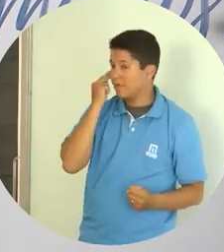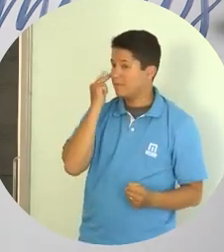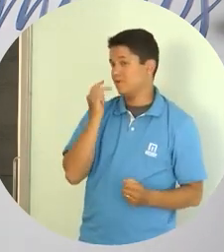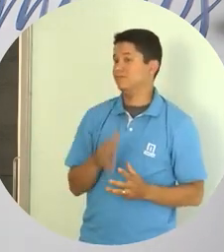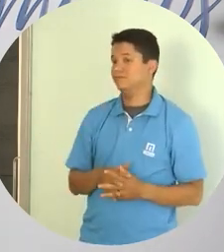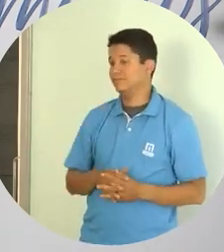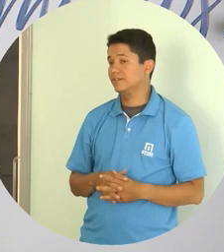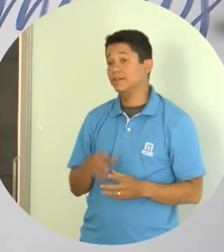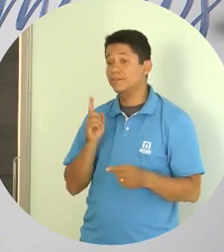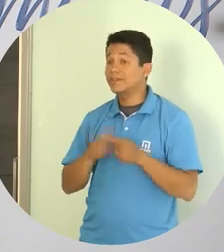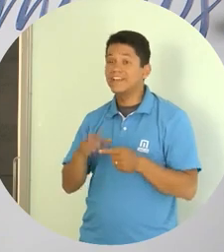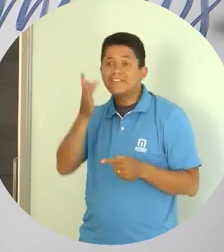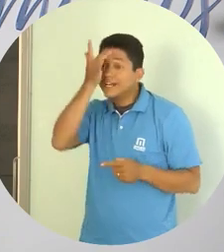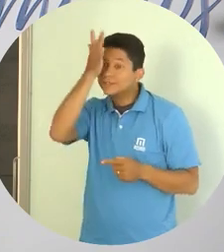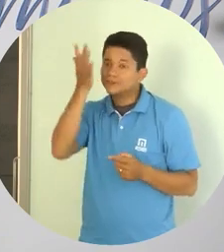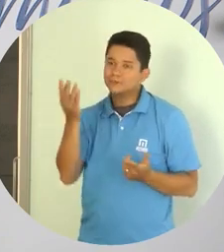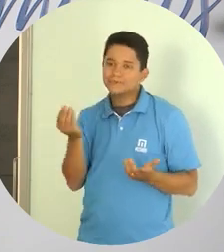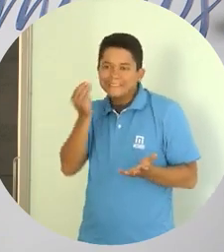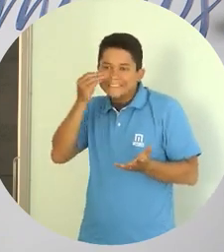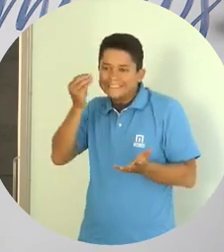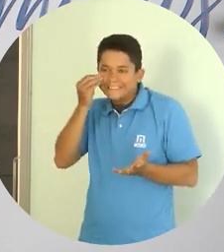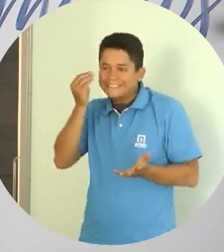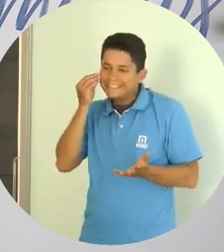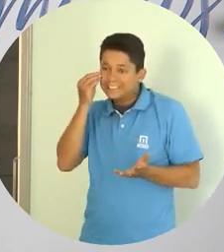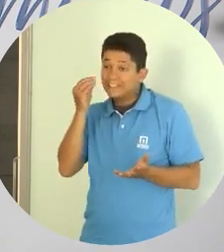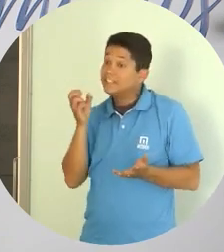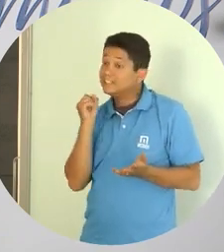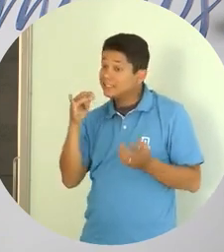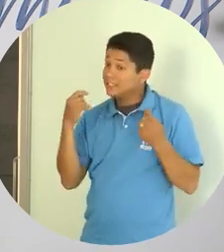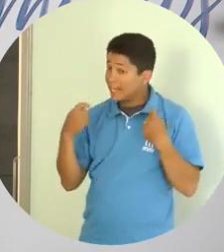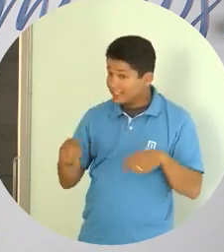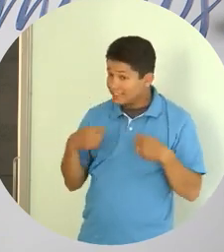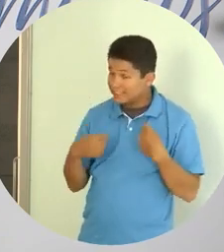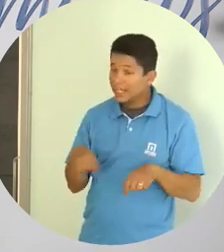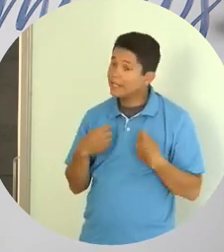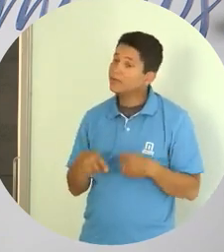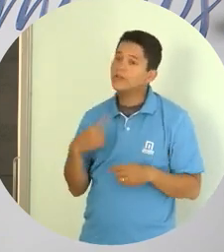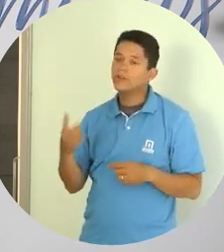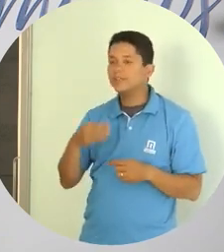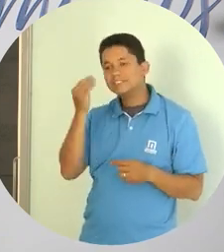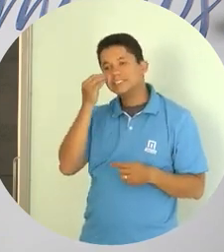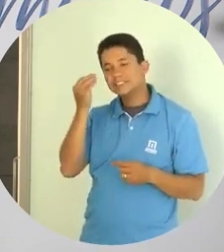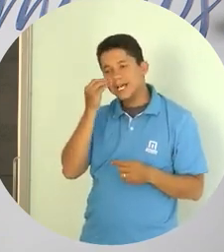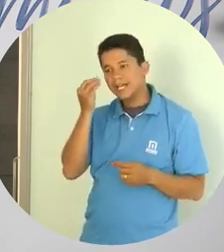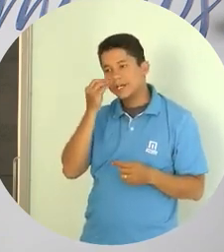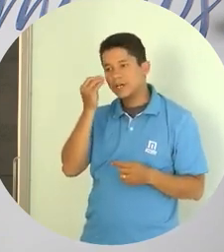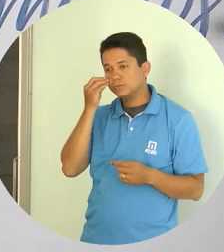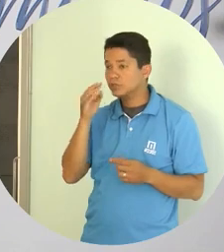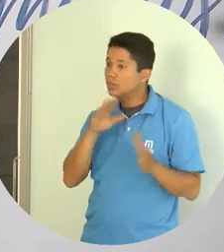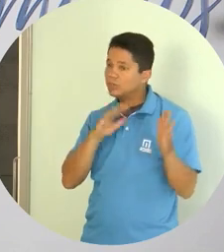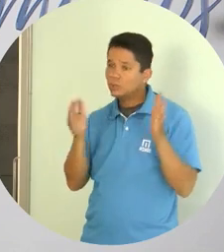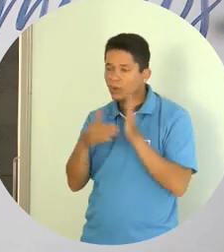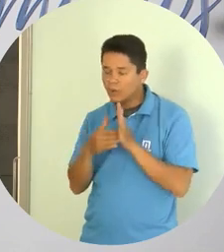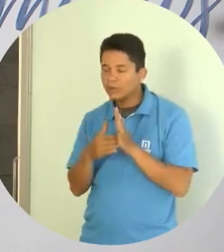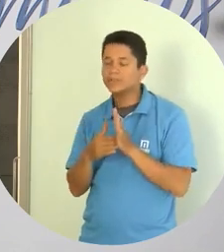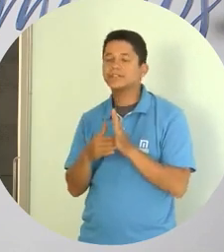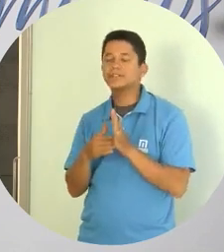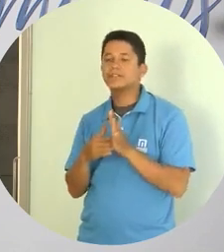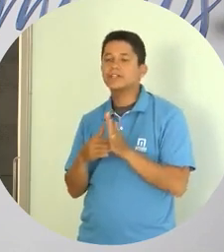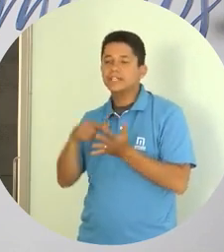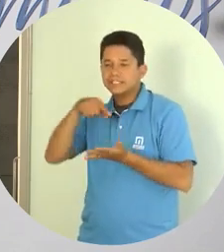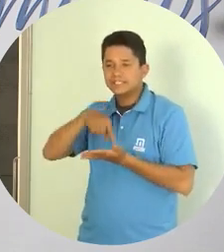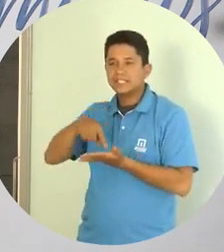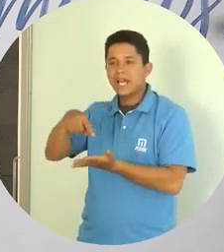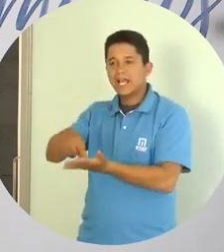pela facilidade, então, sendo necessário, a gente ensaia todas as estacas de cada bloco, aí a gente vê a